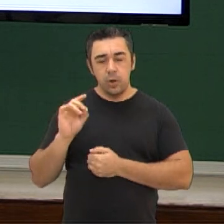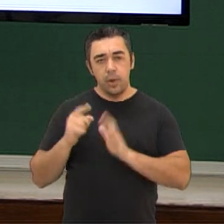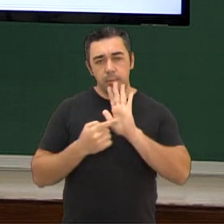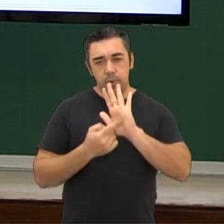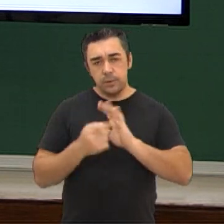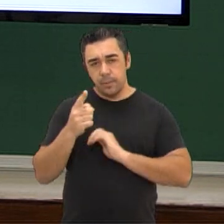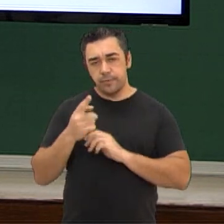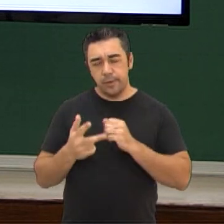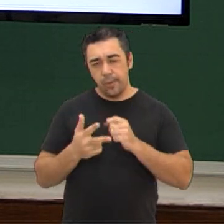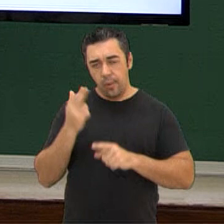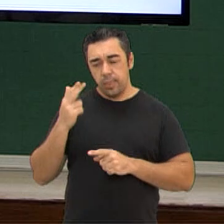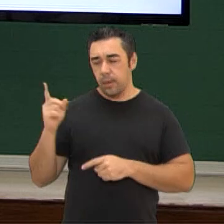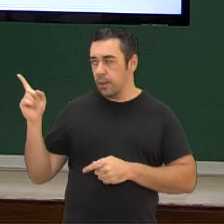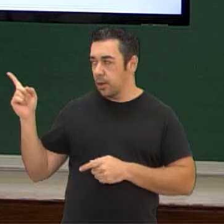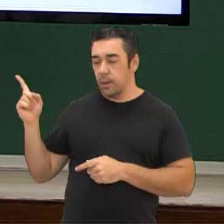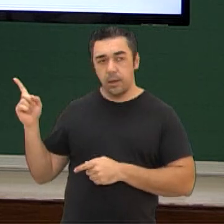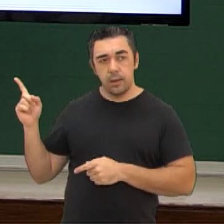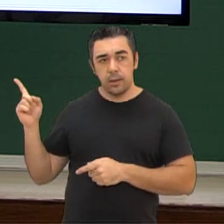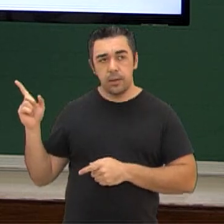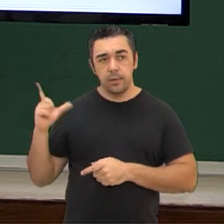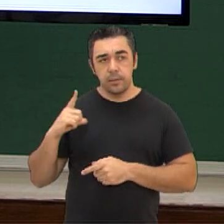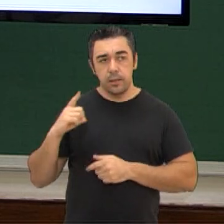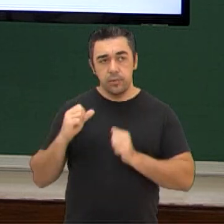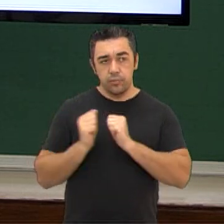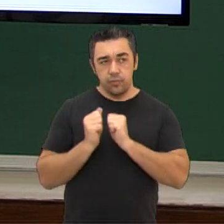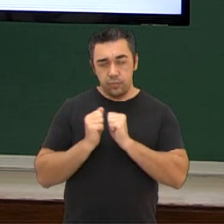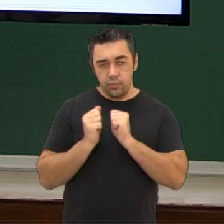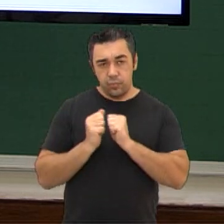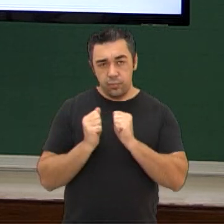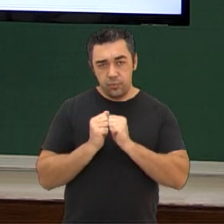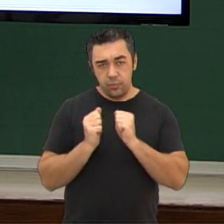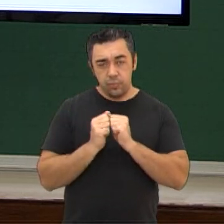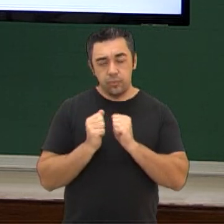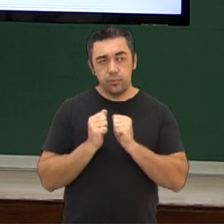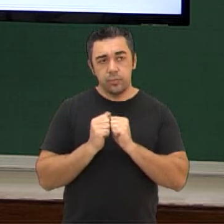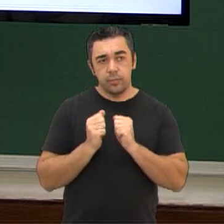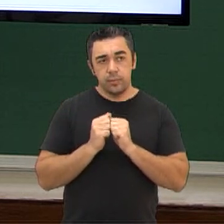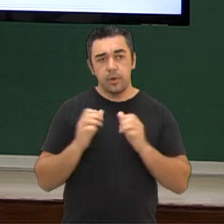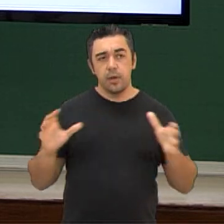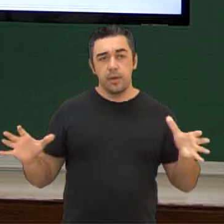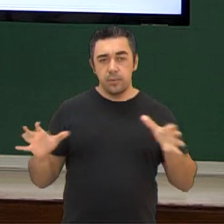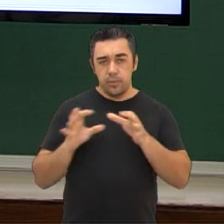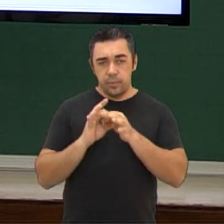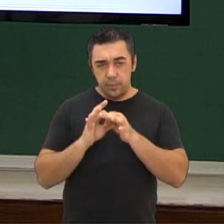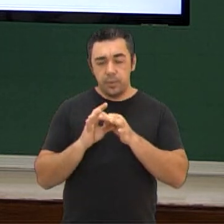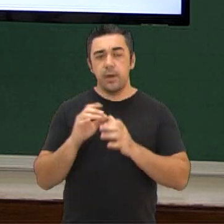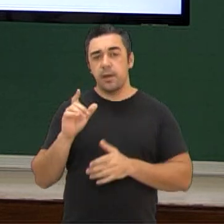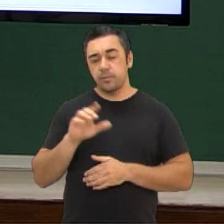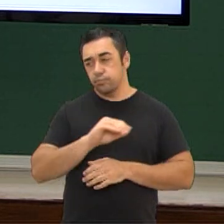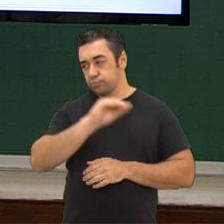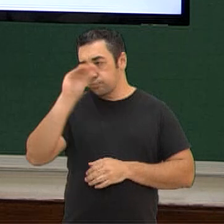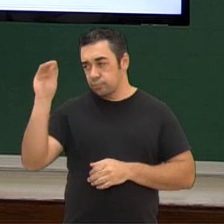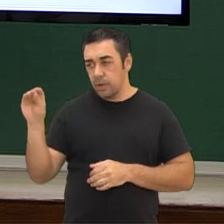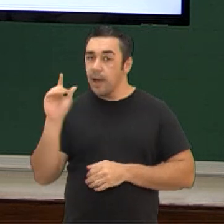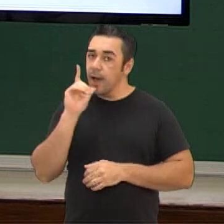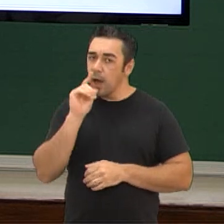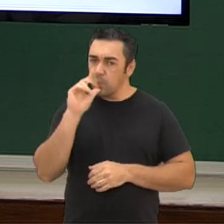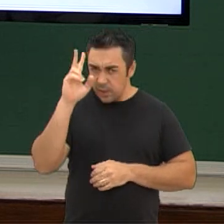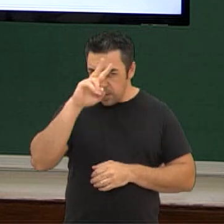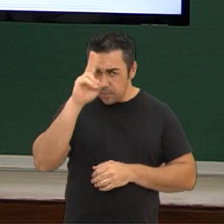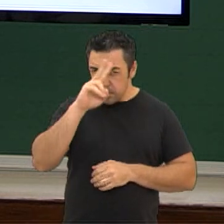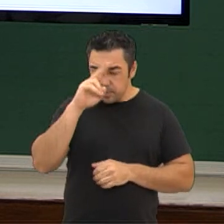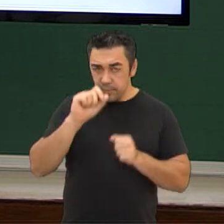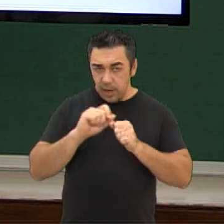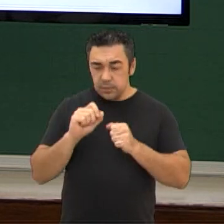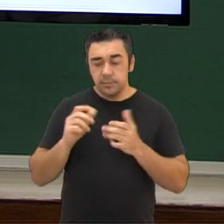para facilitar, né, para tirar esse OH junto com o hidrogênio do hidrocarboneto, que forma então a água, né? Lembra disso?